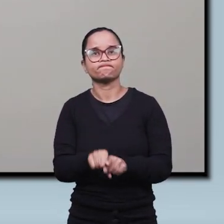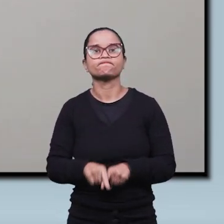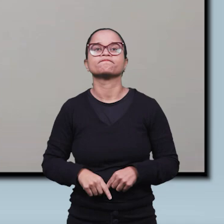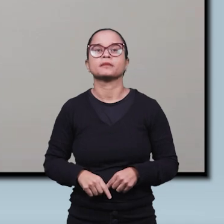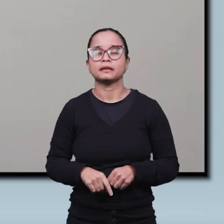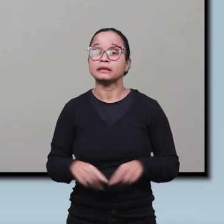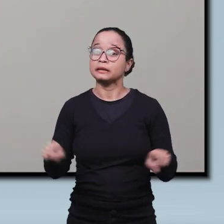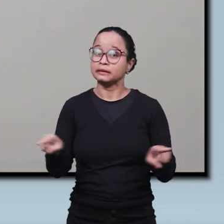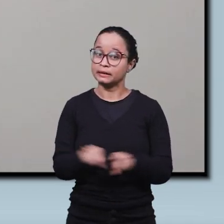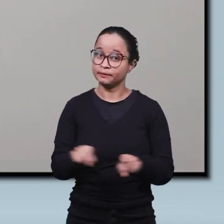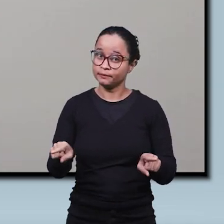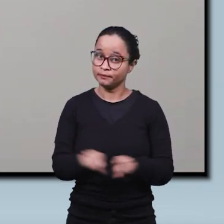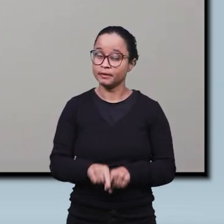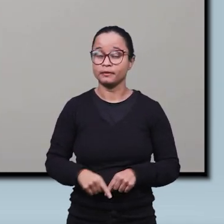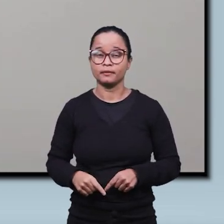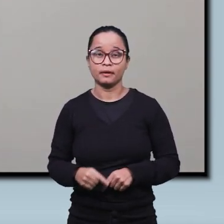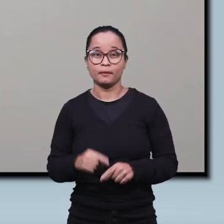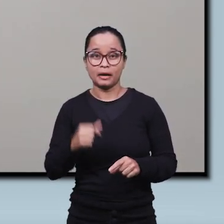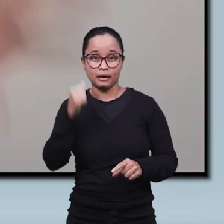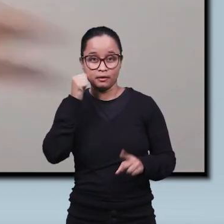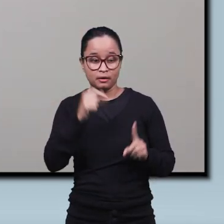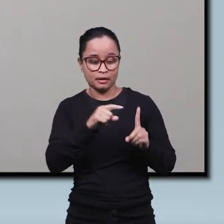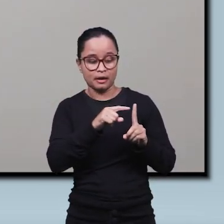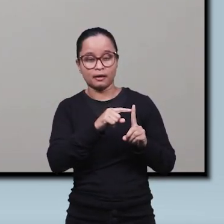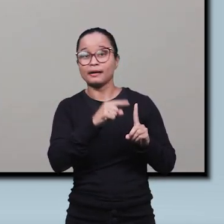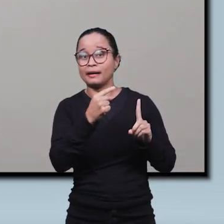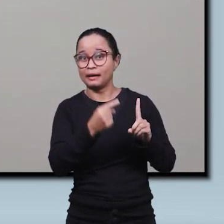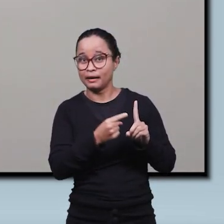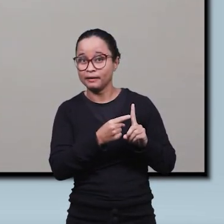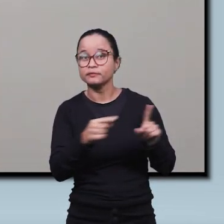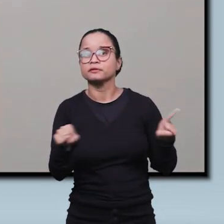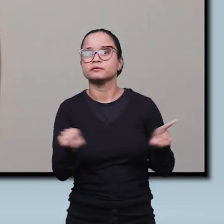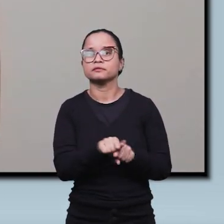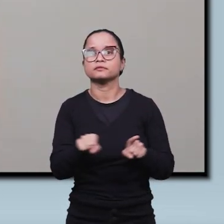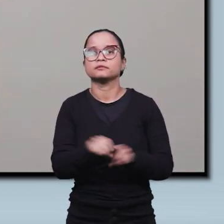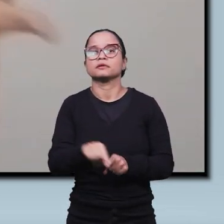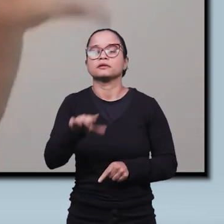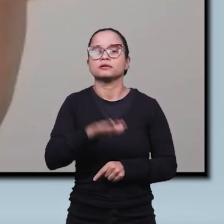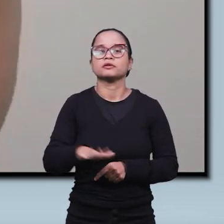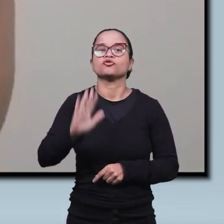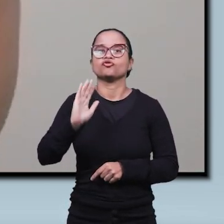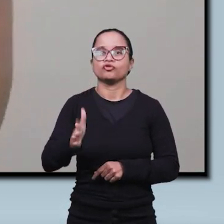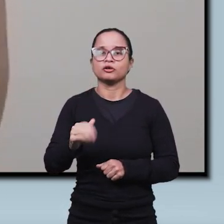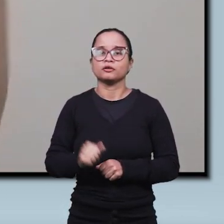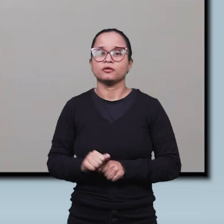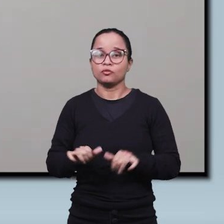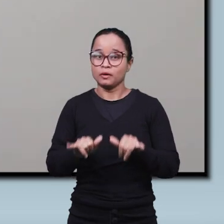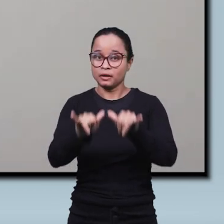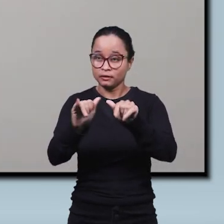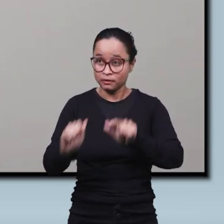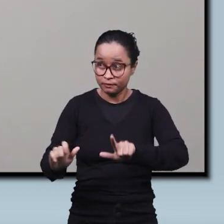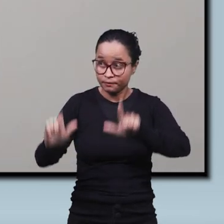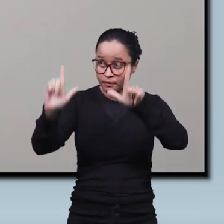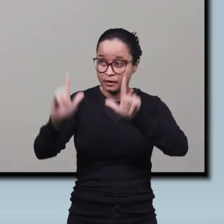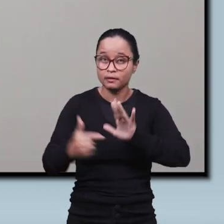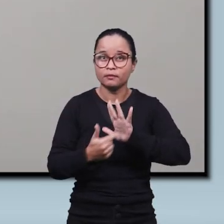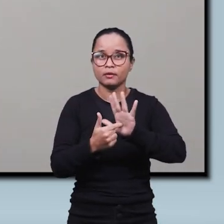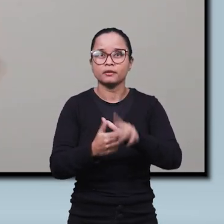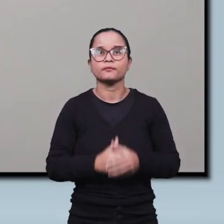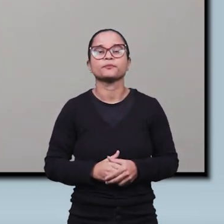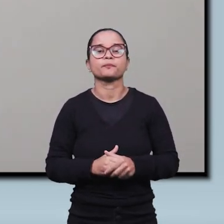para gestantes. Hoje já tem alguns locais, alguns mercados que já tem a placa que mostra também de um